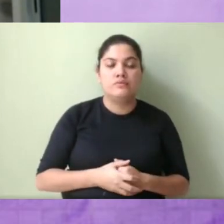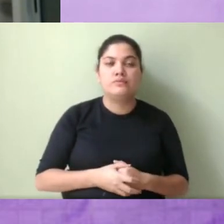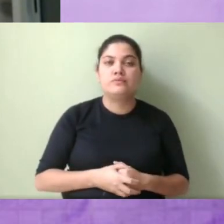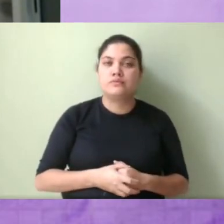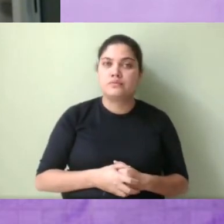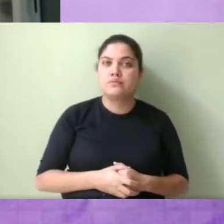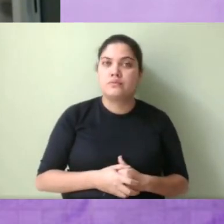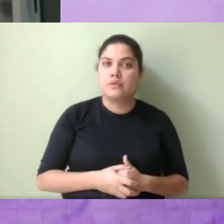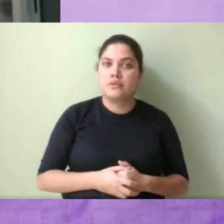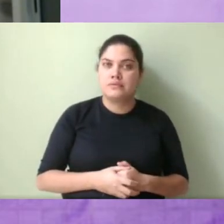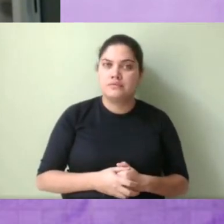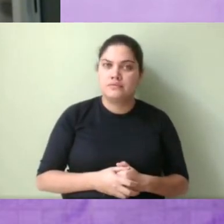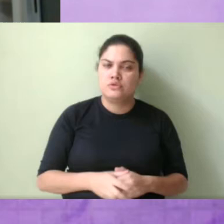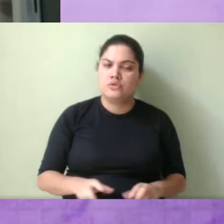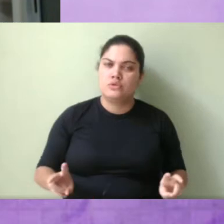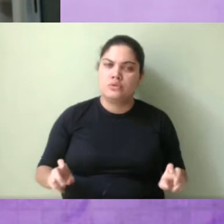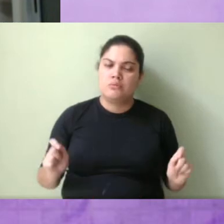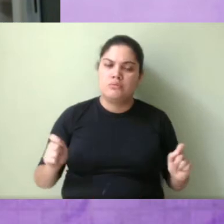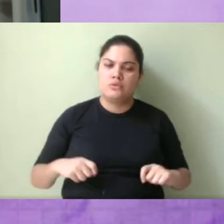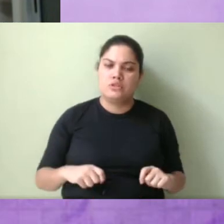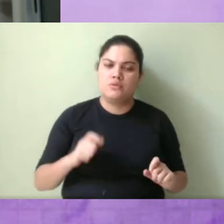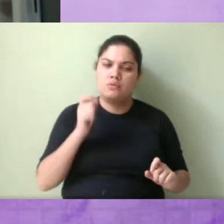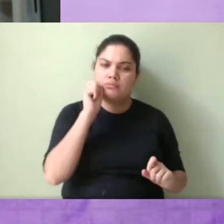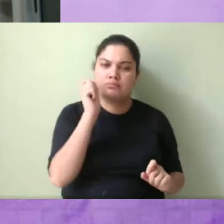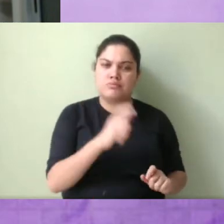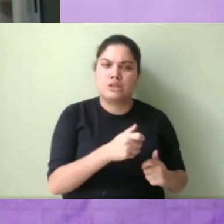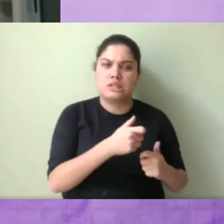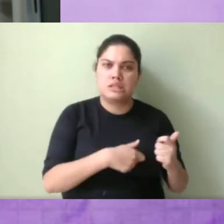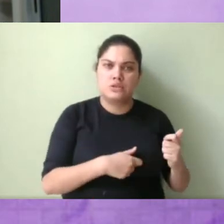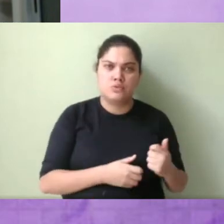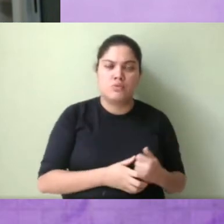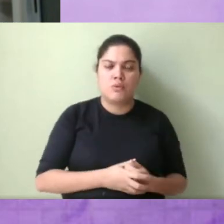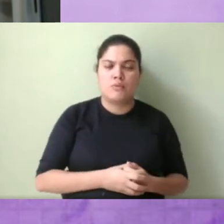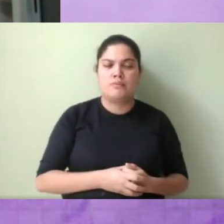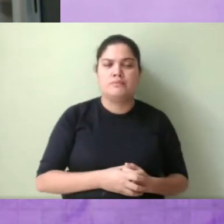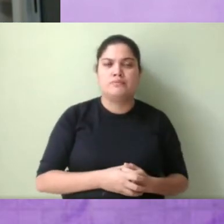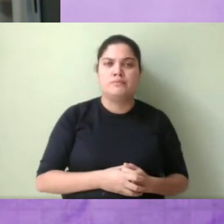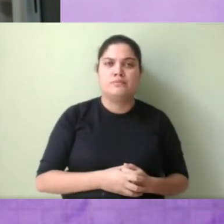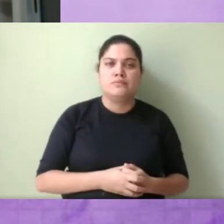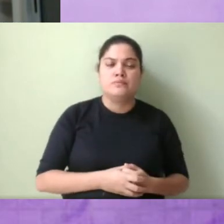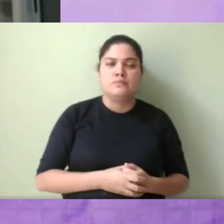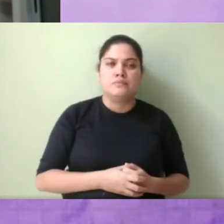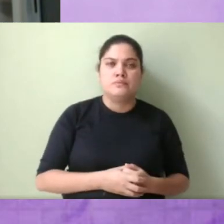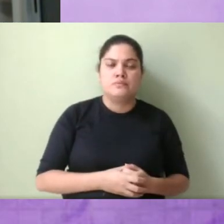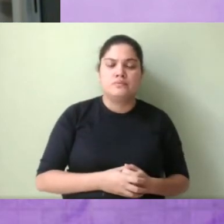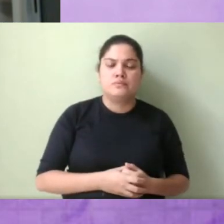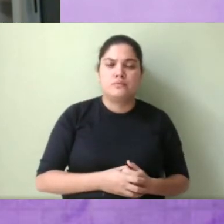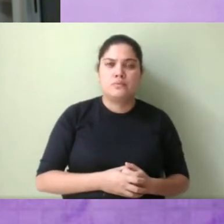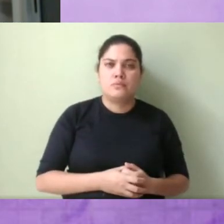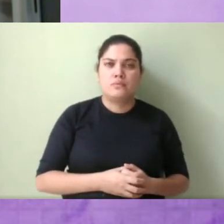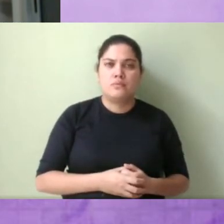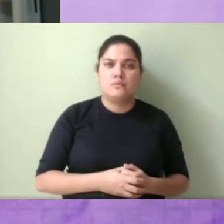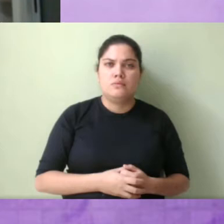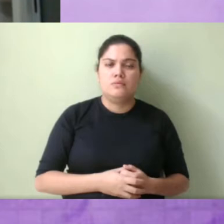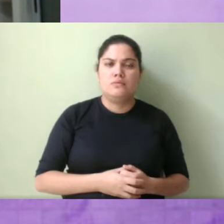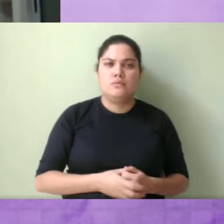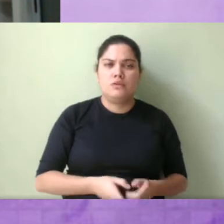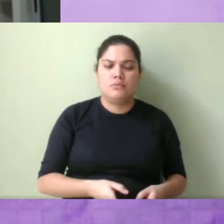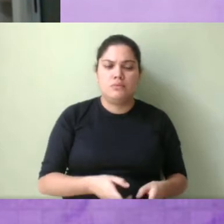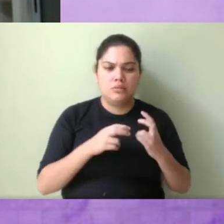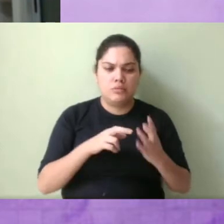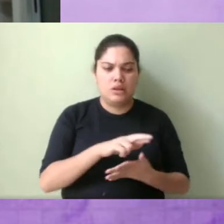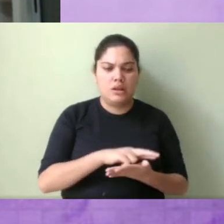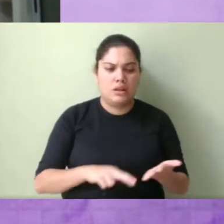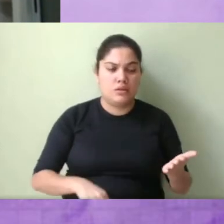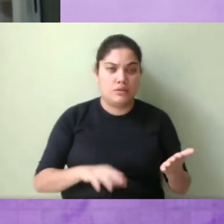a gente teve um aumento de número de processos administrativos disciplinares, né, que são os PADs no âmbito administrativo, em